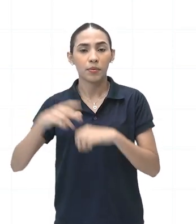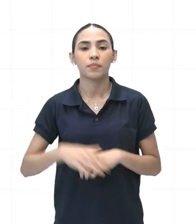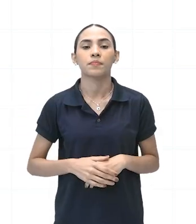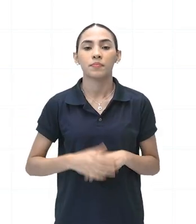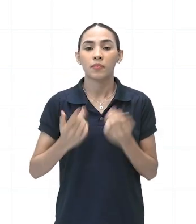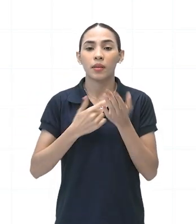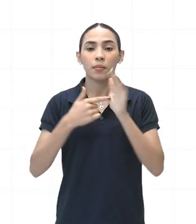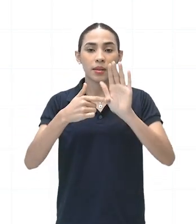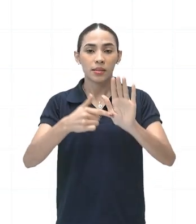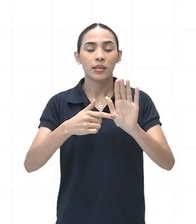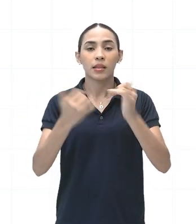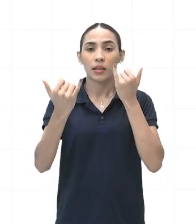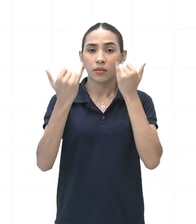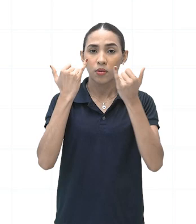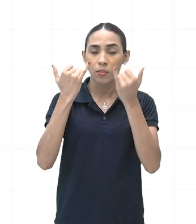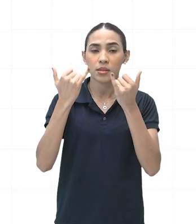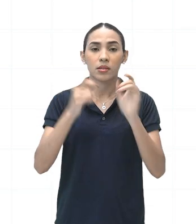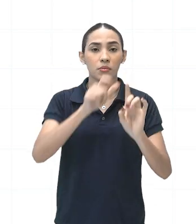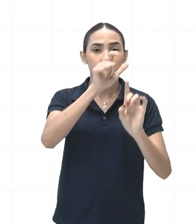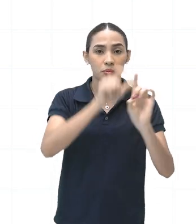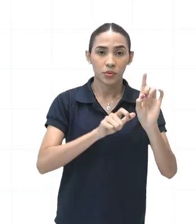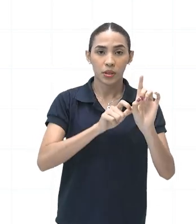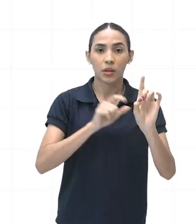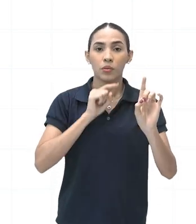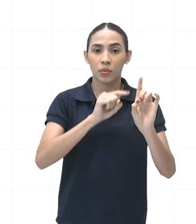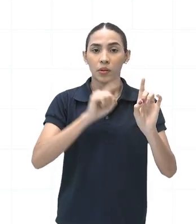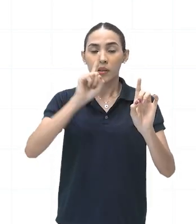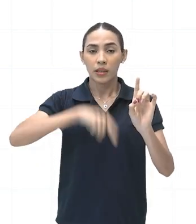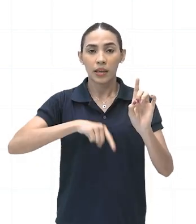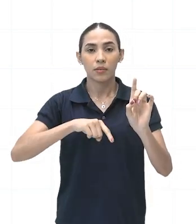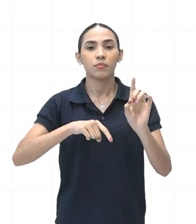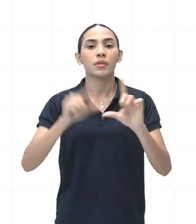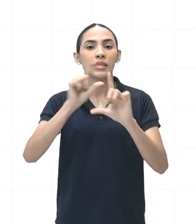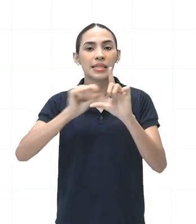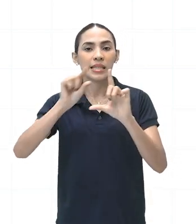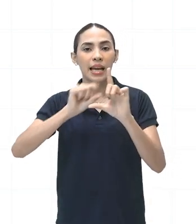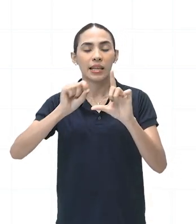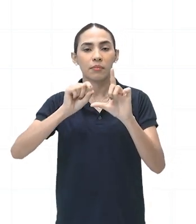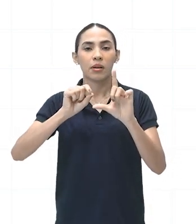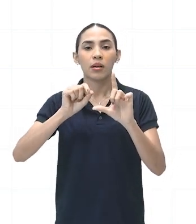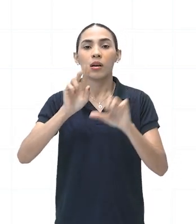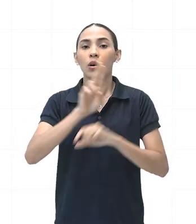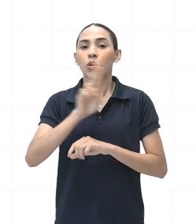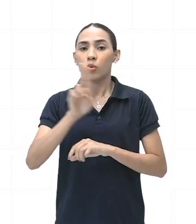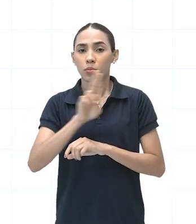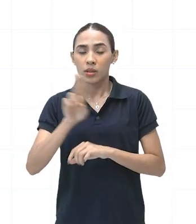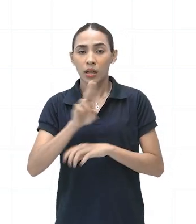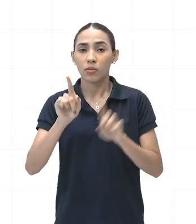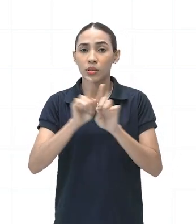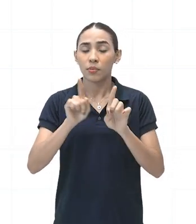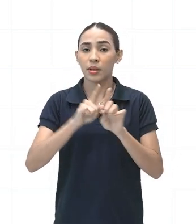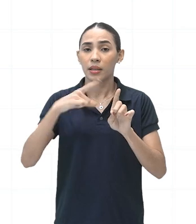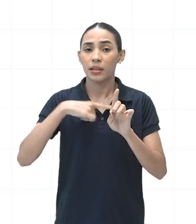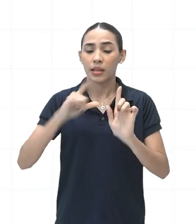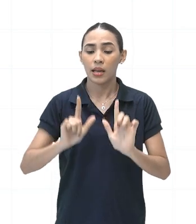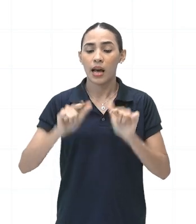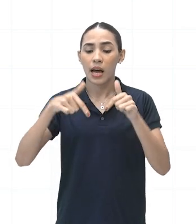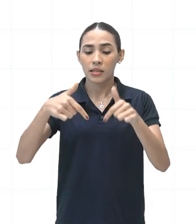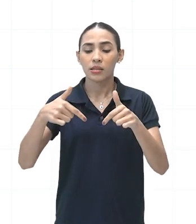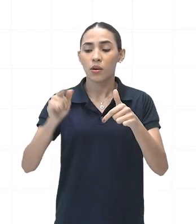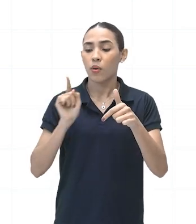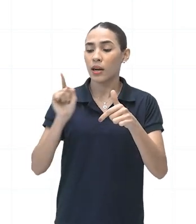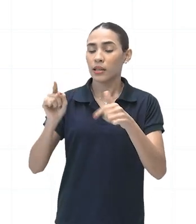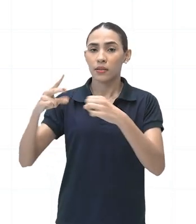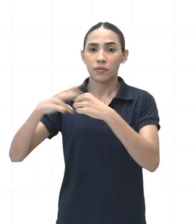que apresenta informações sobre o sujeito, que é o meu sintagma nominal, né? E demonstra a ação, a atividade